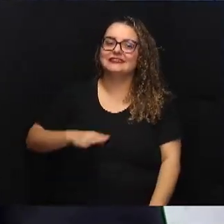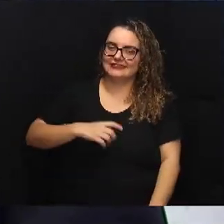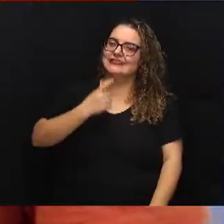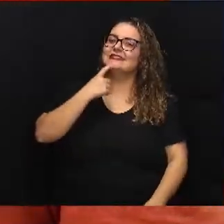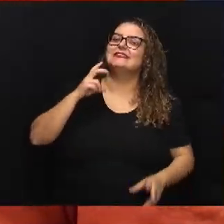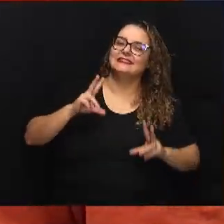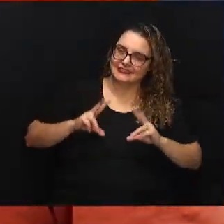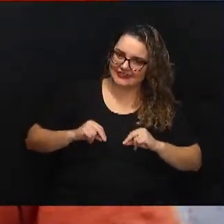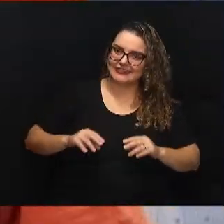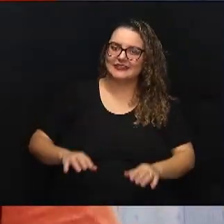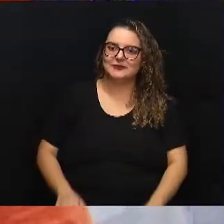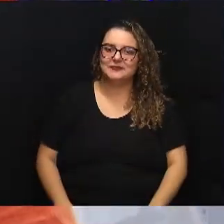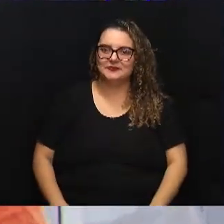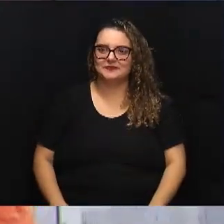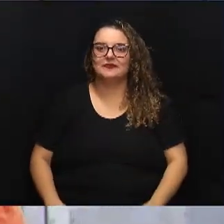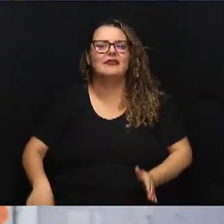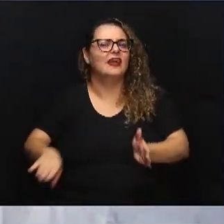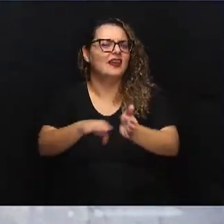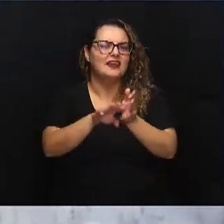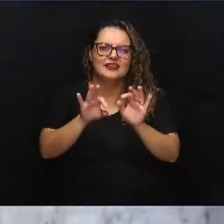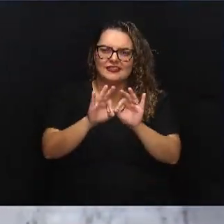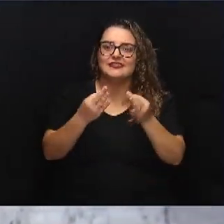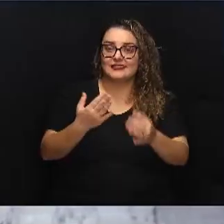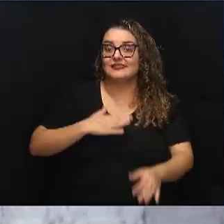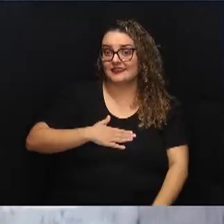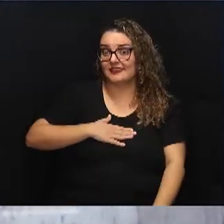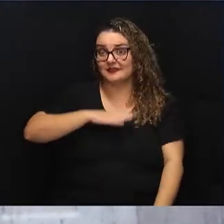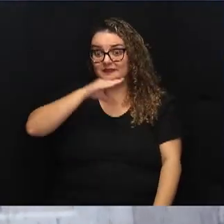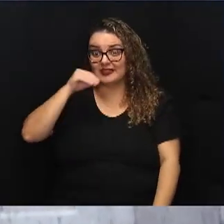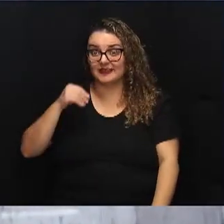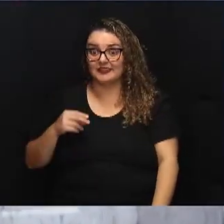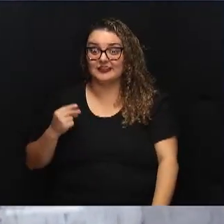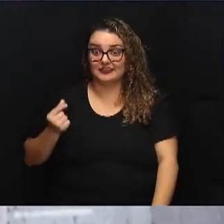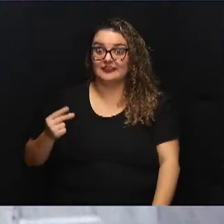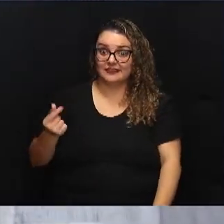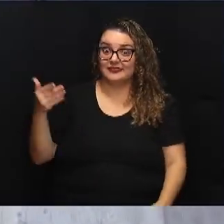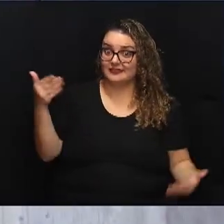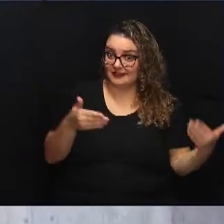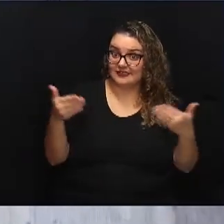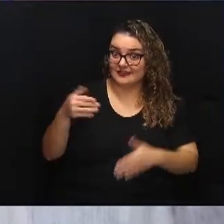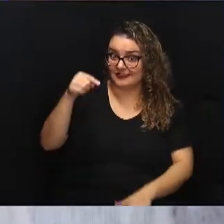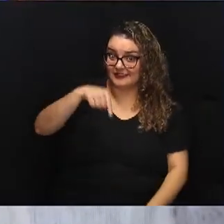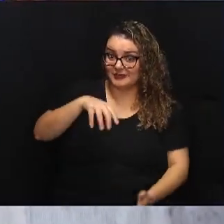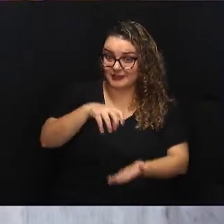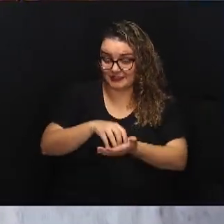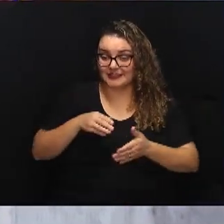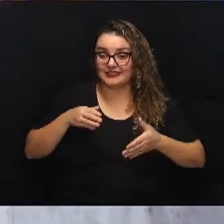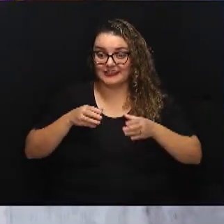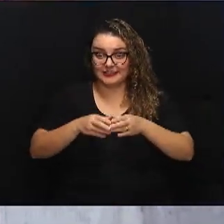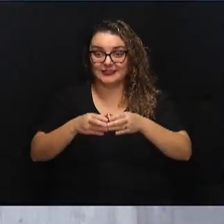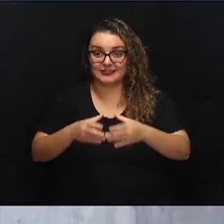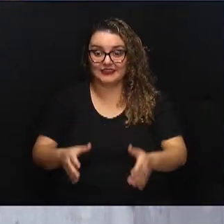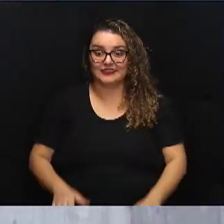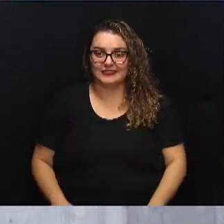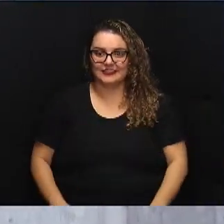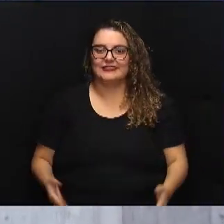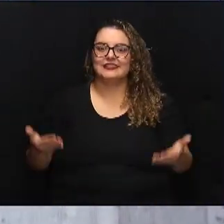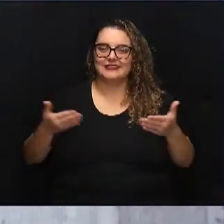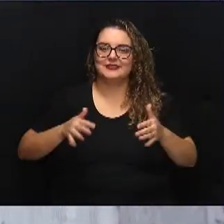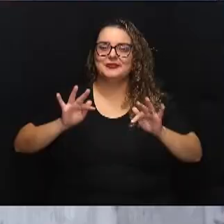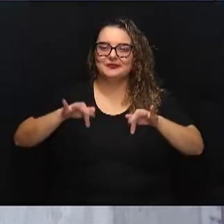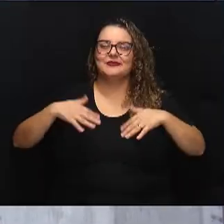merece muito. Eu vim com a família, na minha adolescência eu passei bastante tempo frequentando o Centro de Convivência e agora